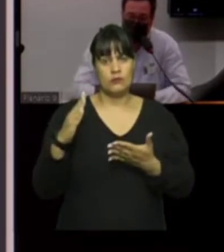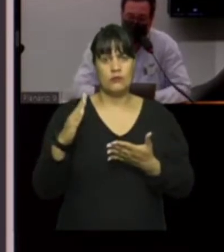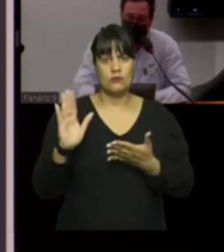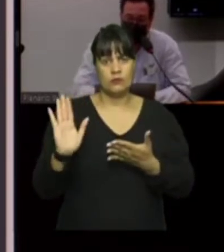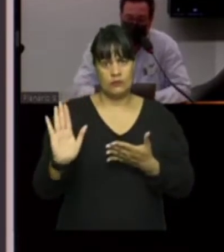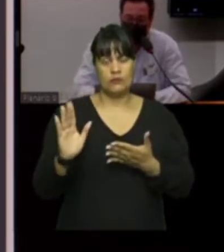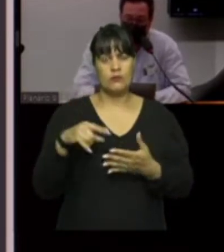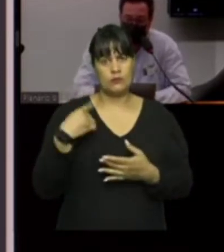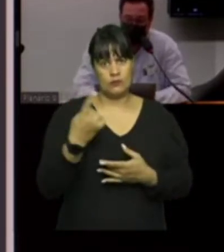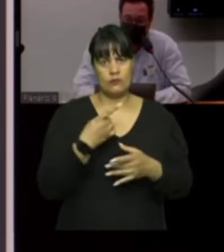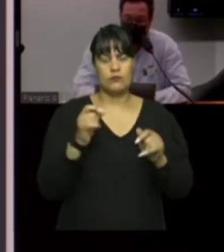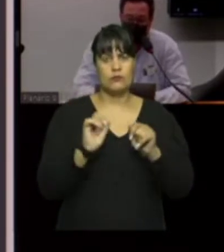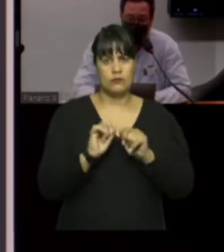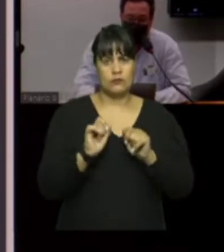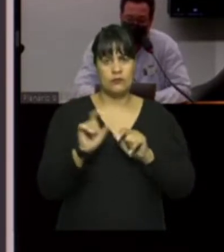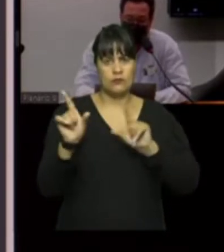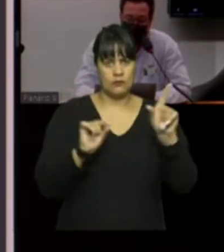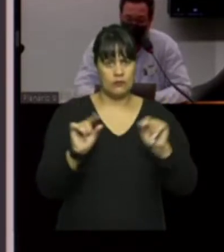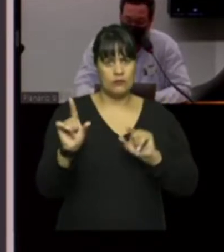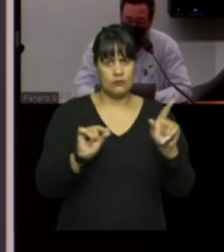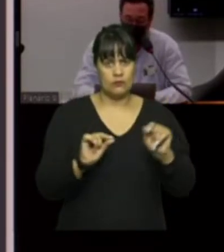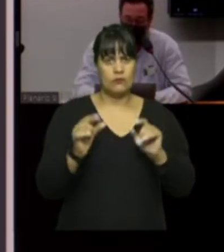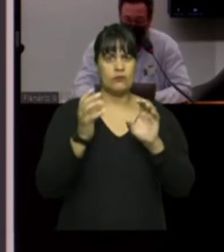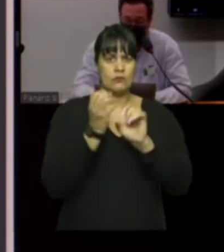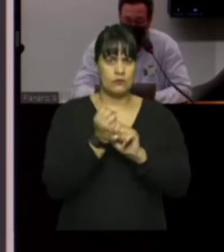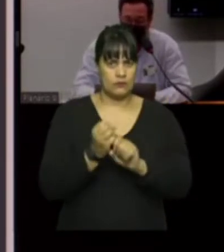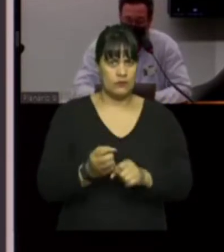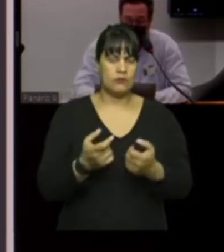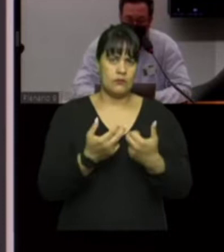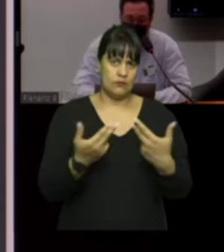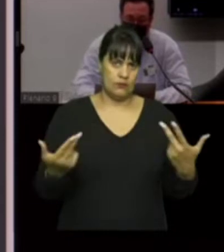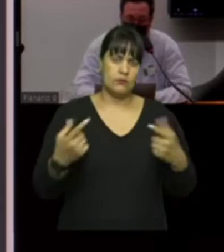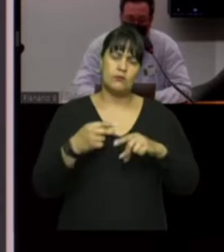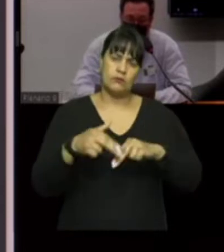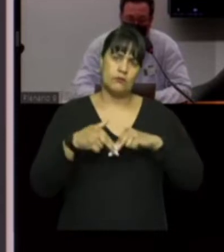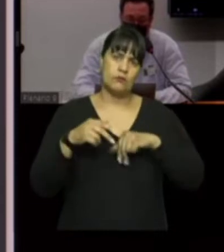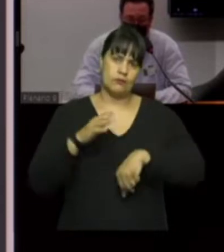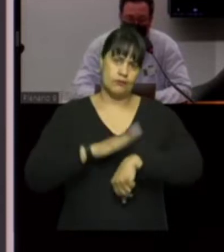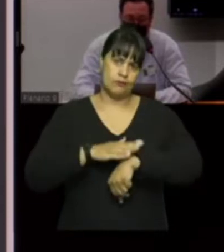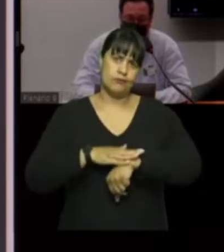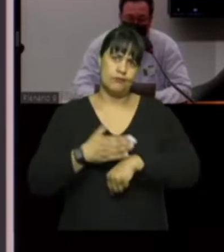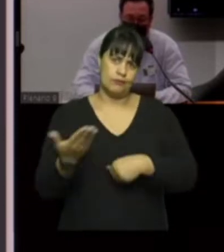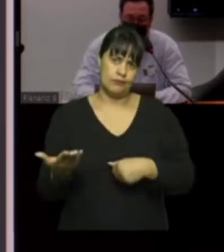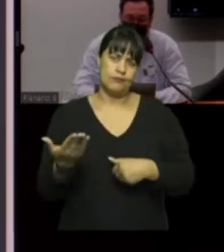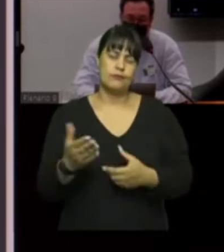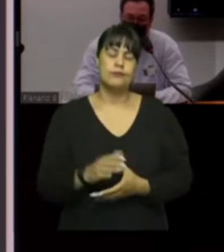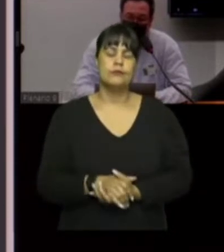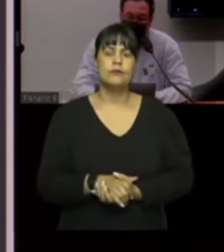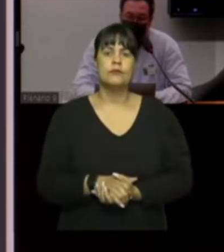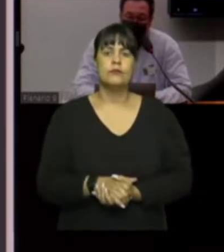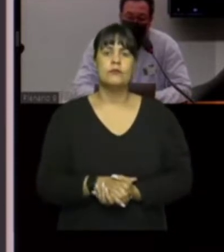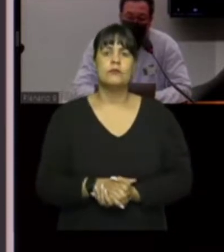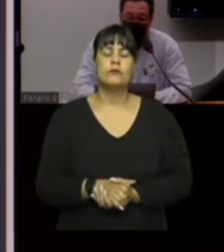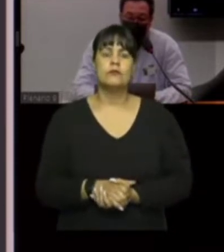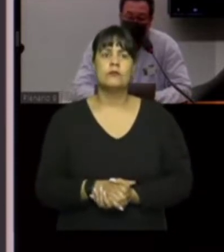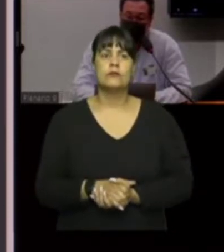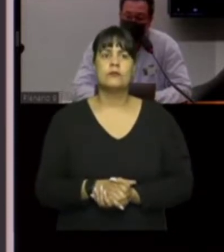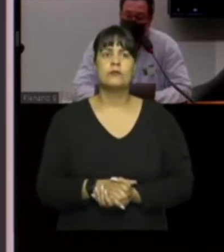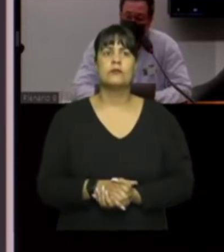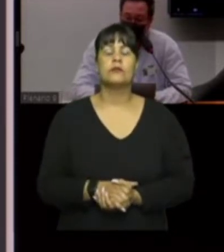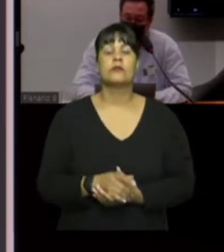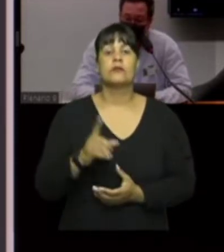nós fizemos uma seleção de dados bem pontuais, dado ao tempo que a gente tem aqui para fazer essa apresentação, mas